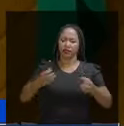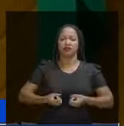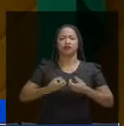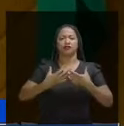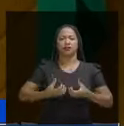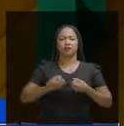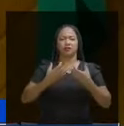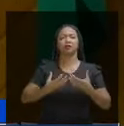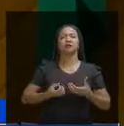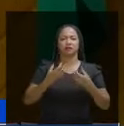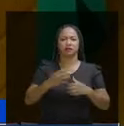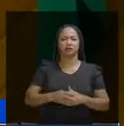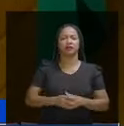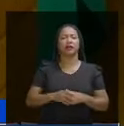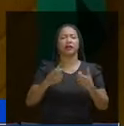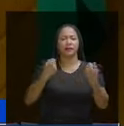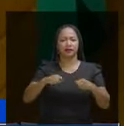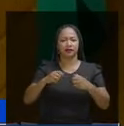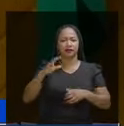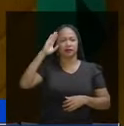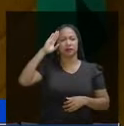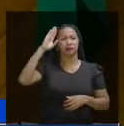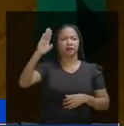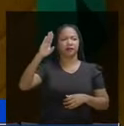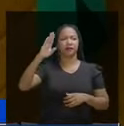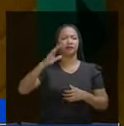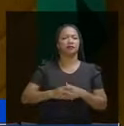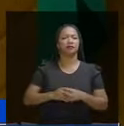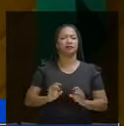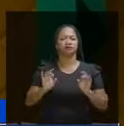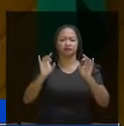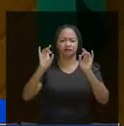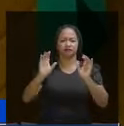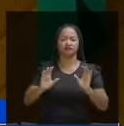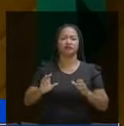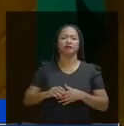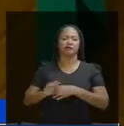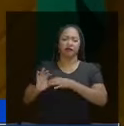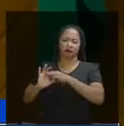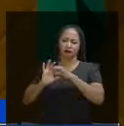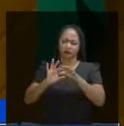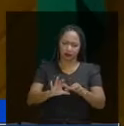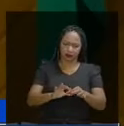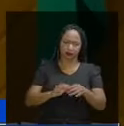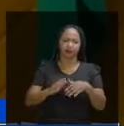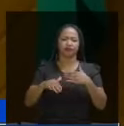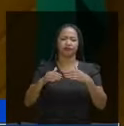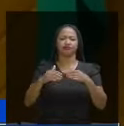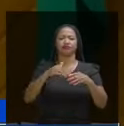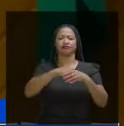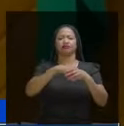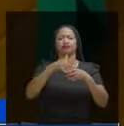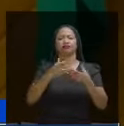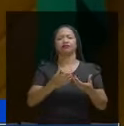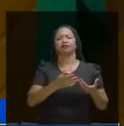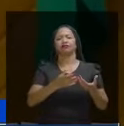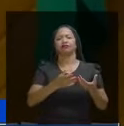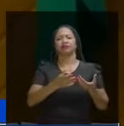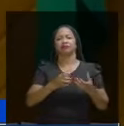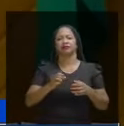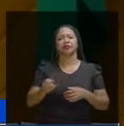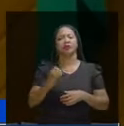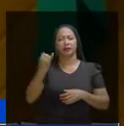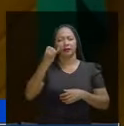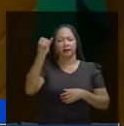expressão, esta última deve ter preferência, especialmente no contexto do processo eleitoral, em respeito à sua importância para o